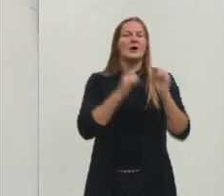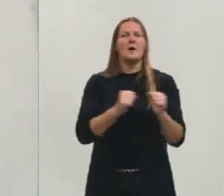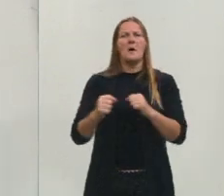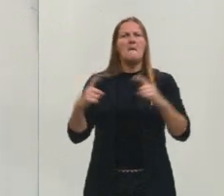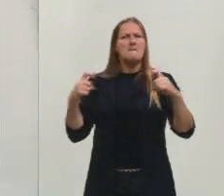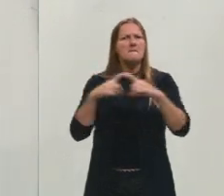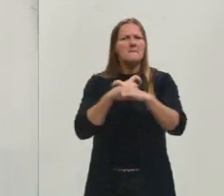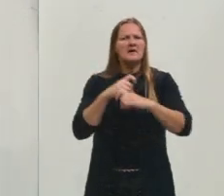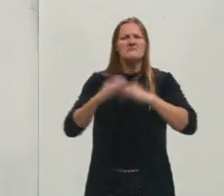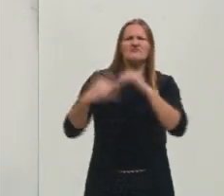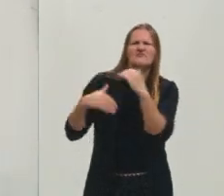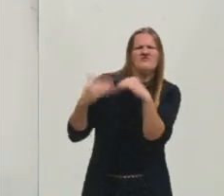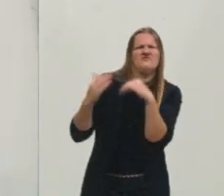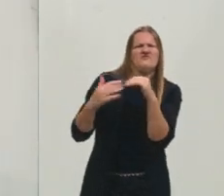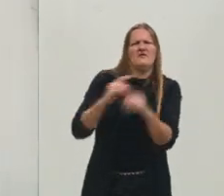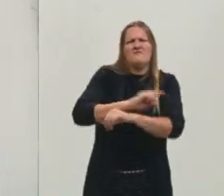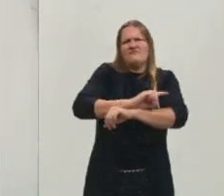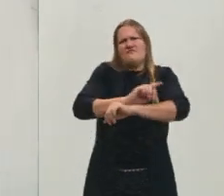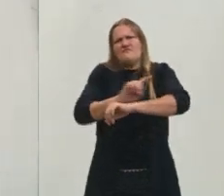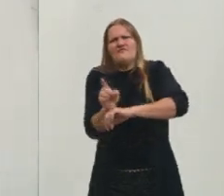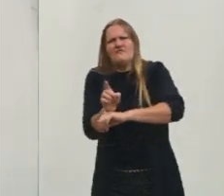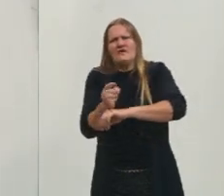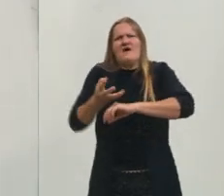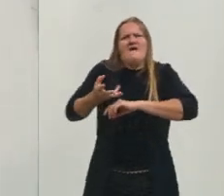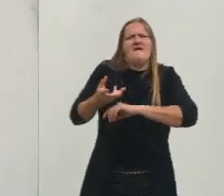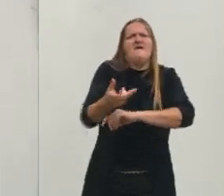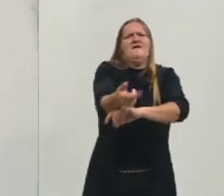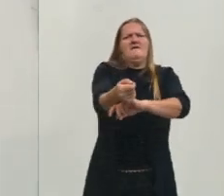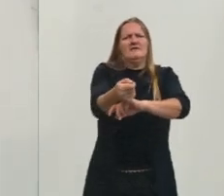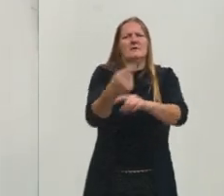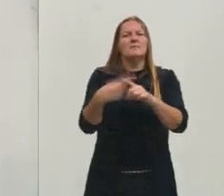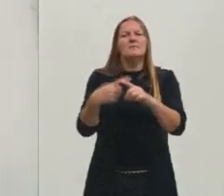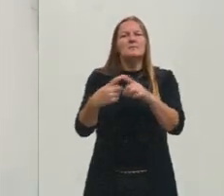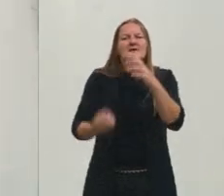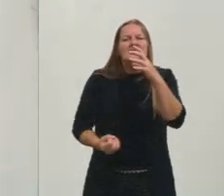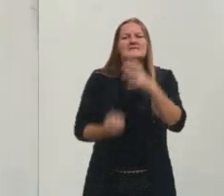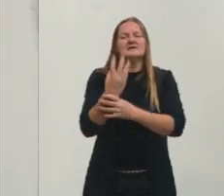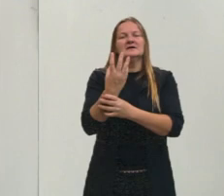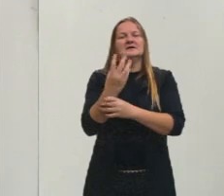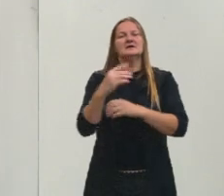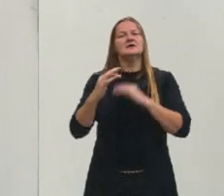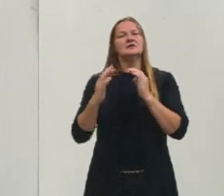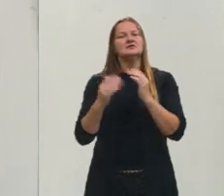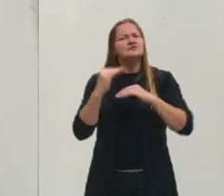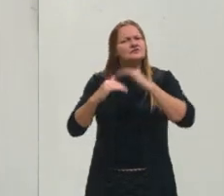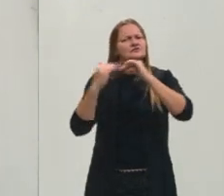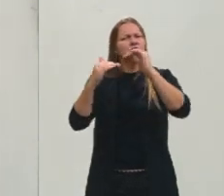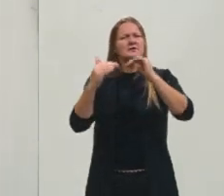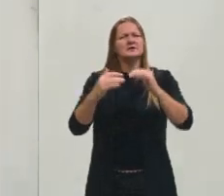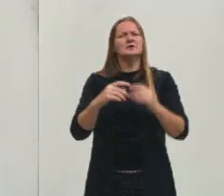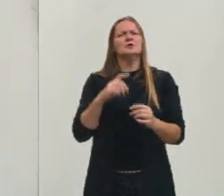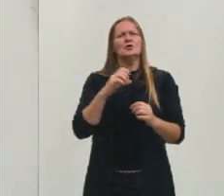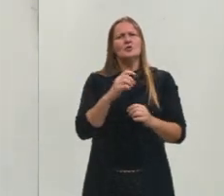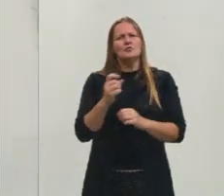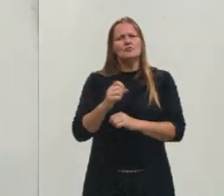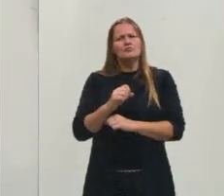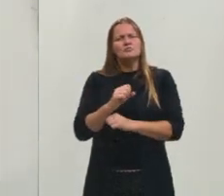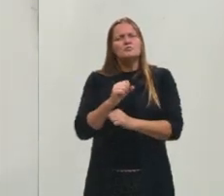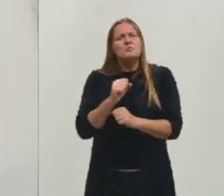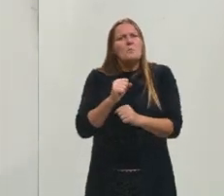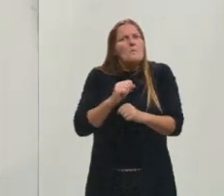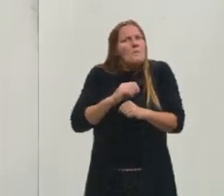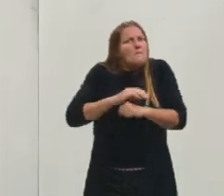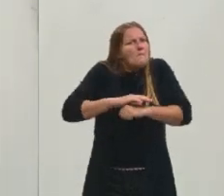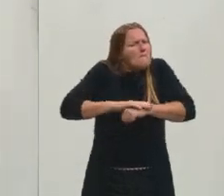de desenvolvimento dessa super bactérias tão ritmo do surgimento desenvolvimento das superbactérias tá